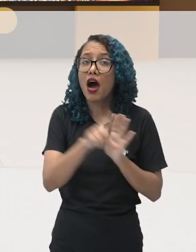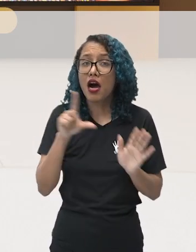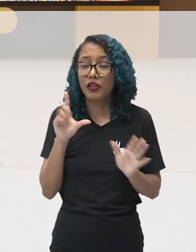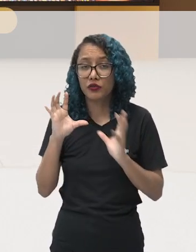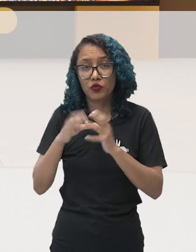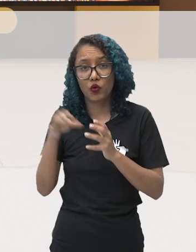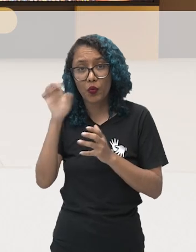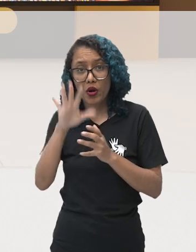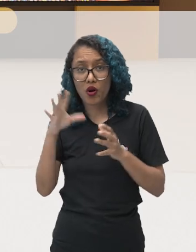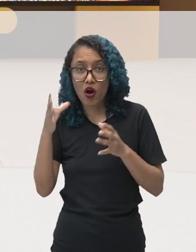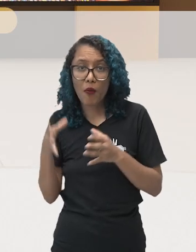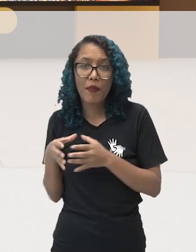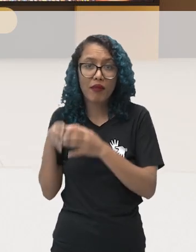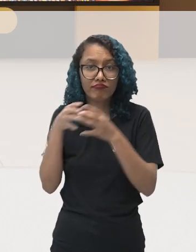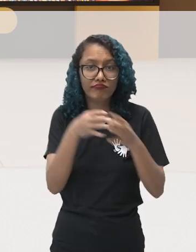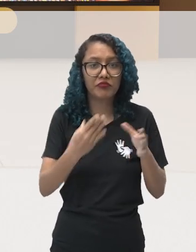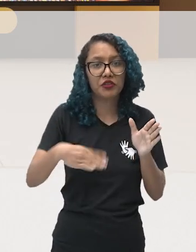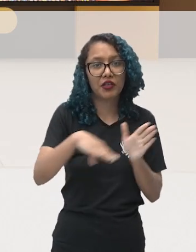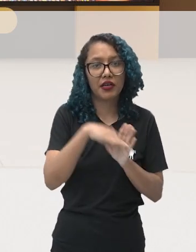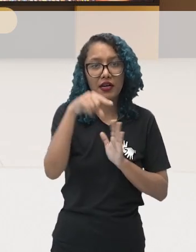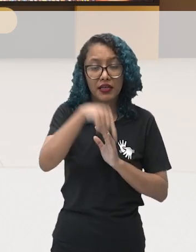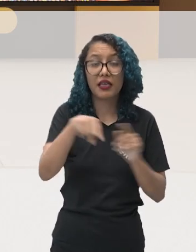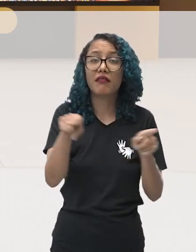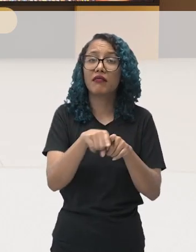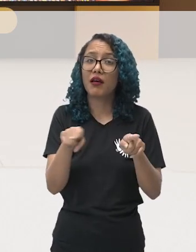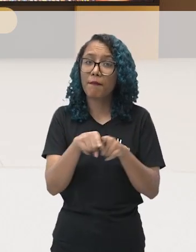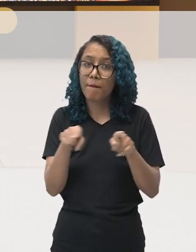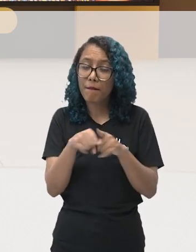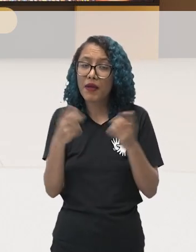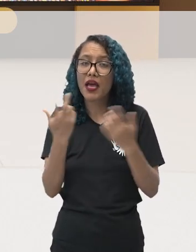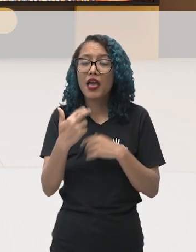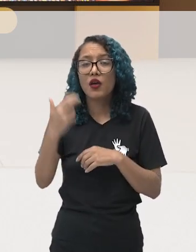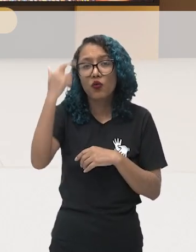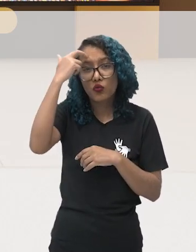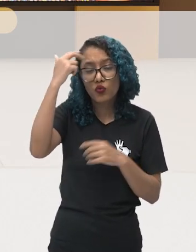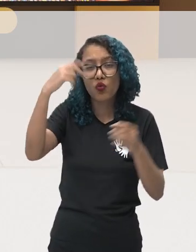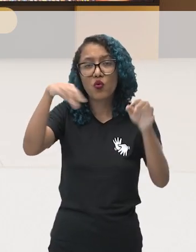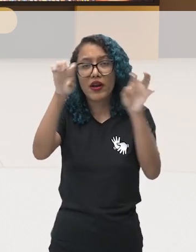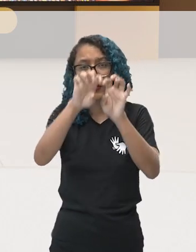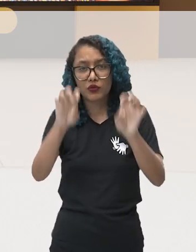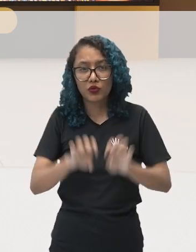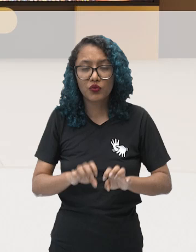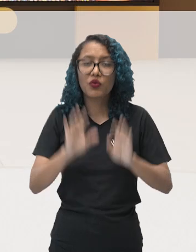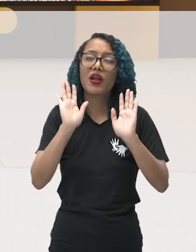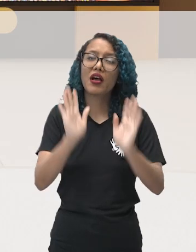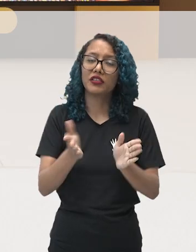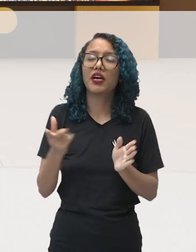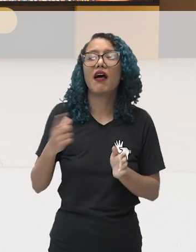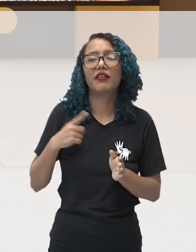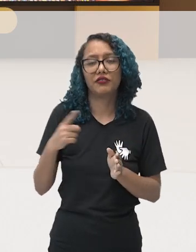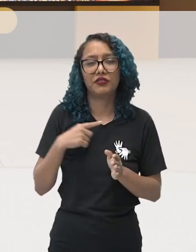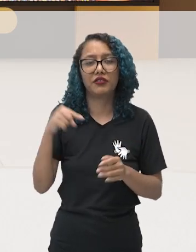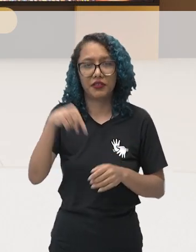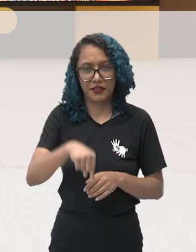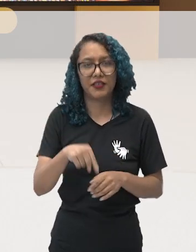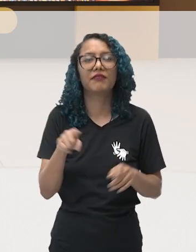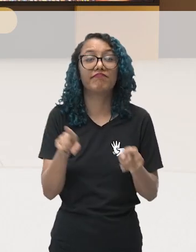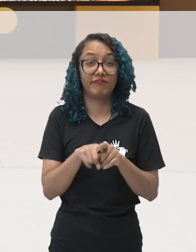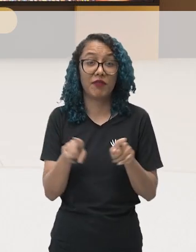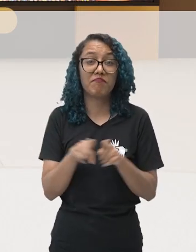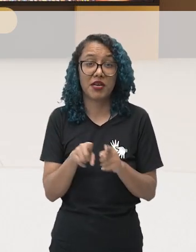ver na próxima tela, já tinha um esquema cultural acontecendo, uma estrutura de sociedade aqui, não é mesmo? Os